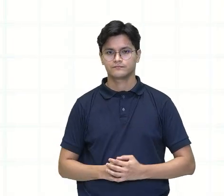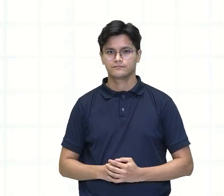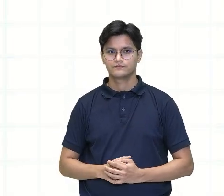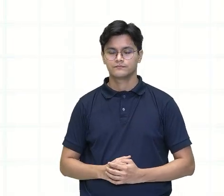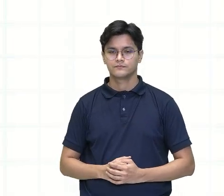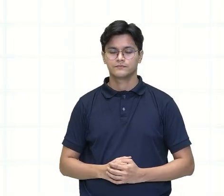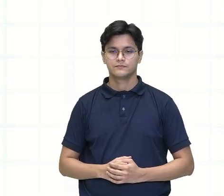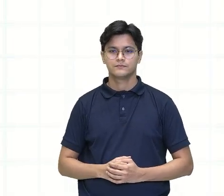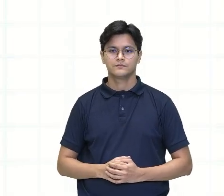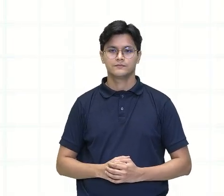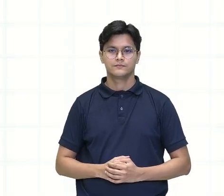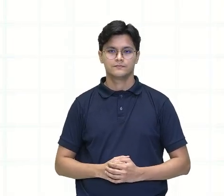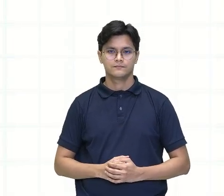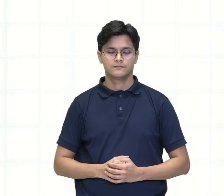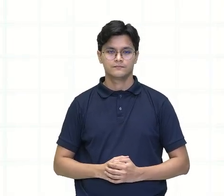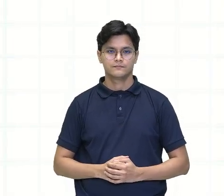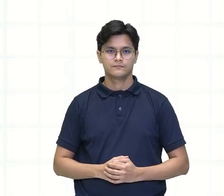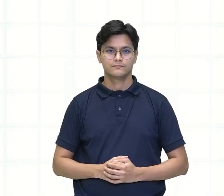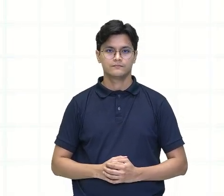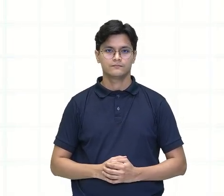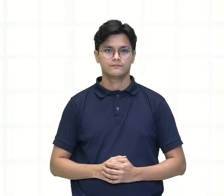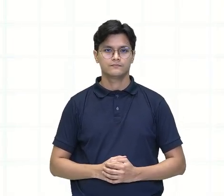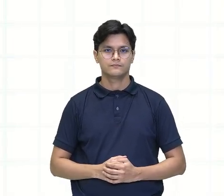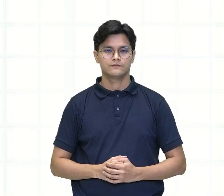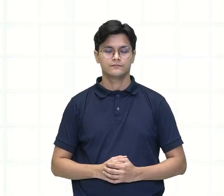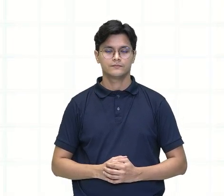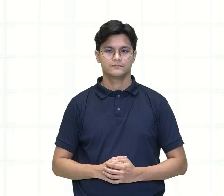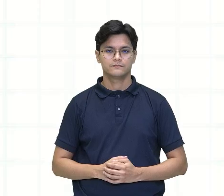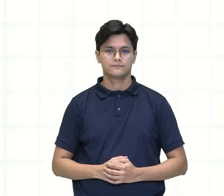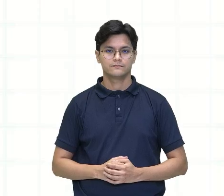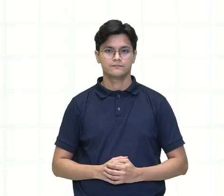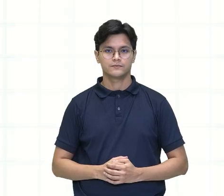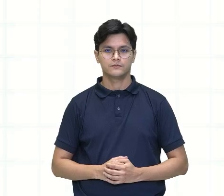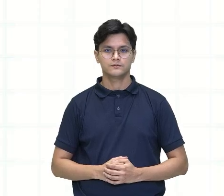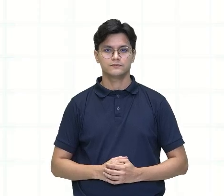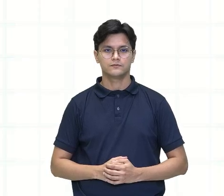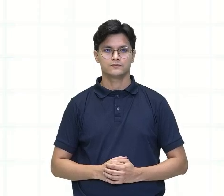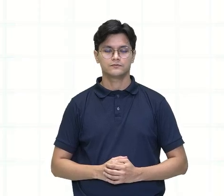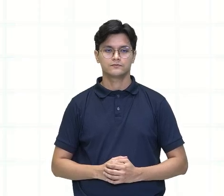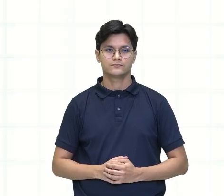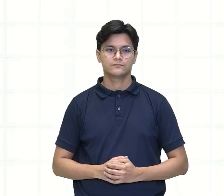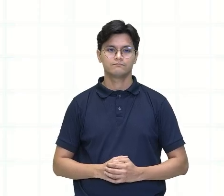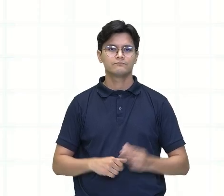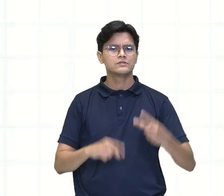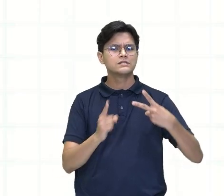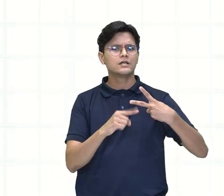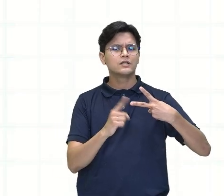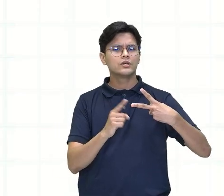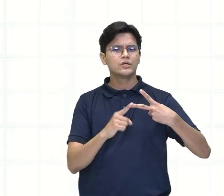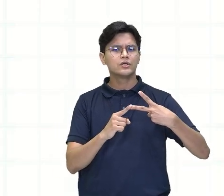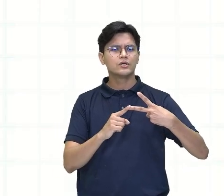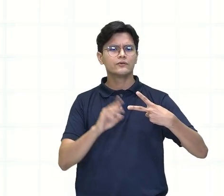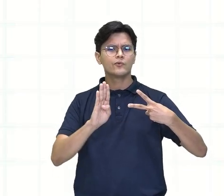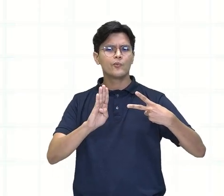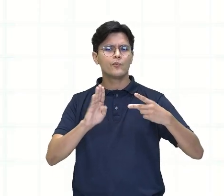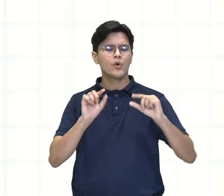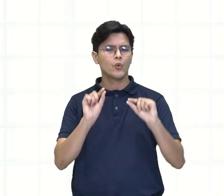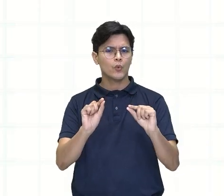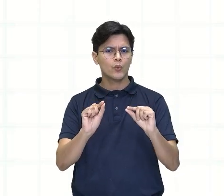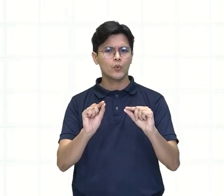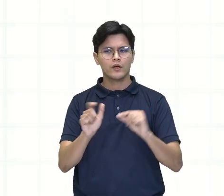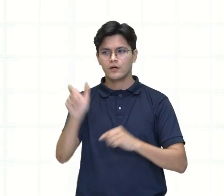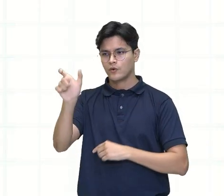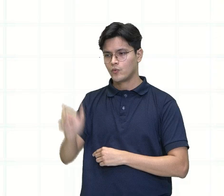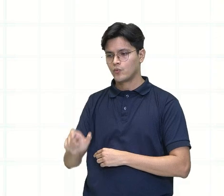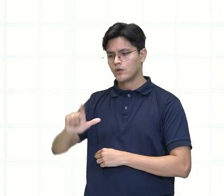informação vai se retirar, né? Se retire, no caso, logo em seguida. Já no segundo exemplo, né, o locutor,